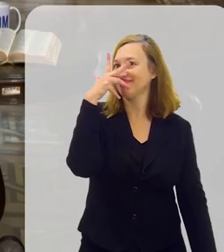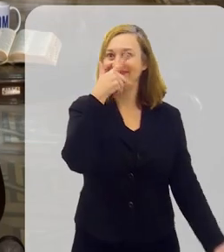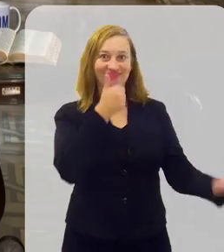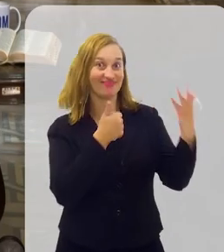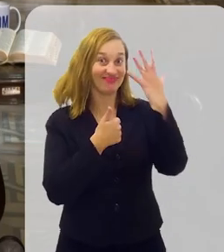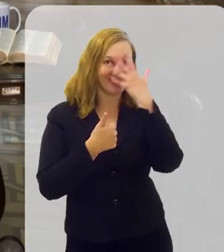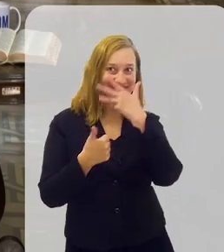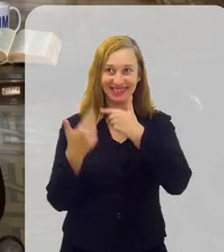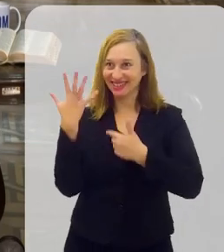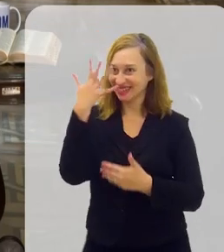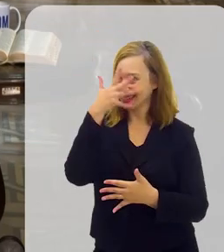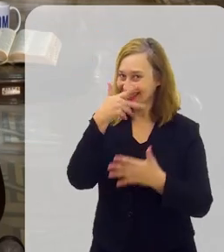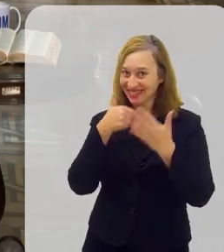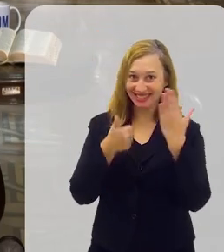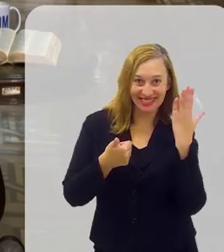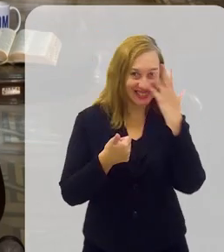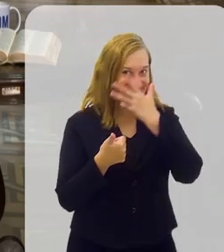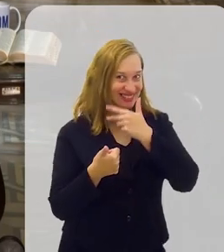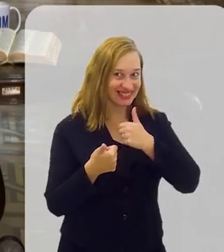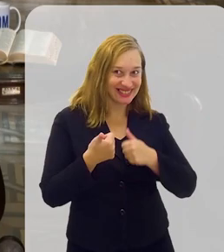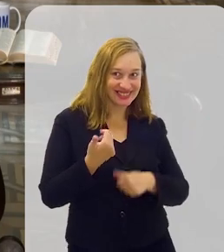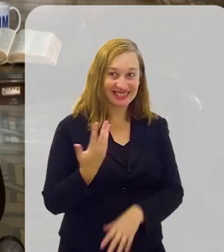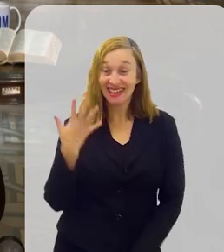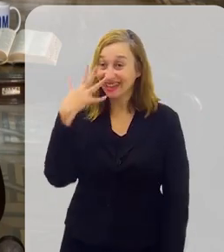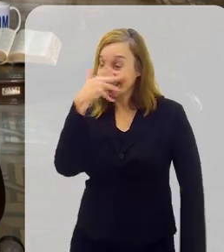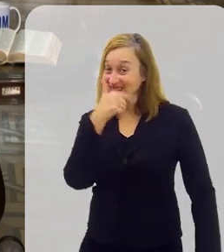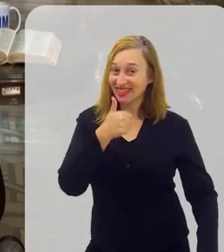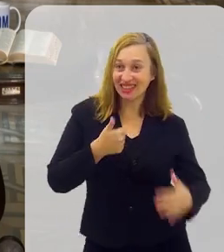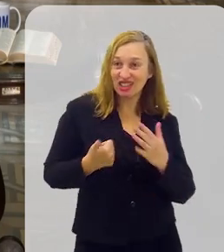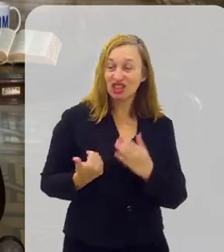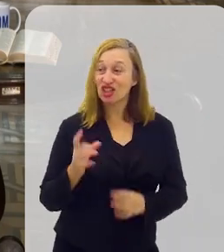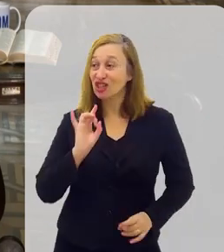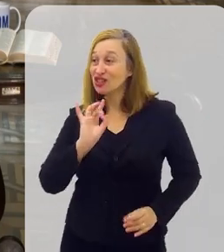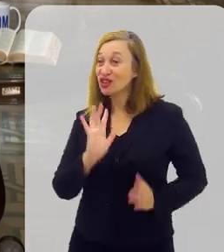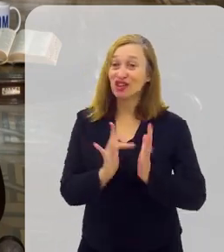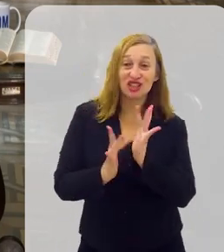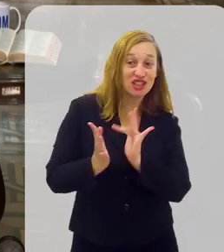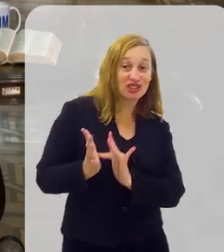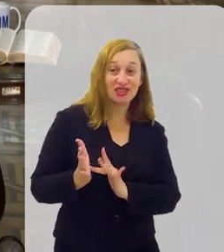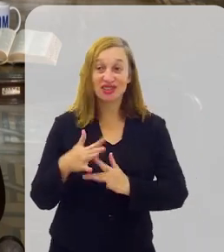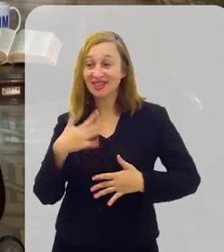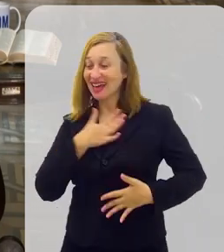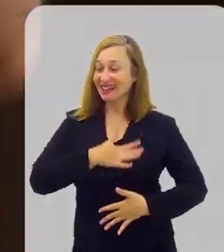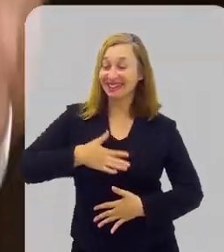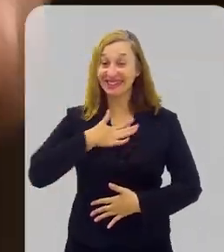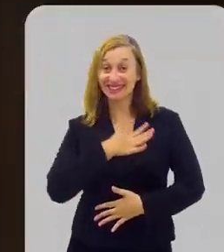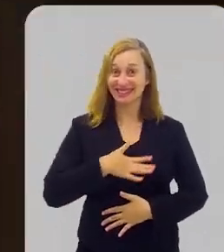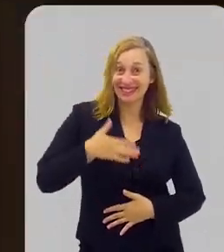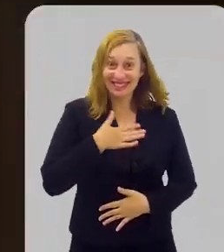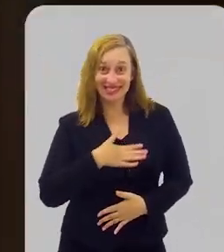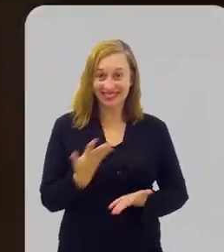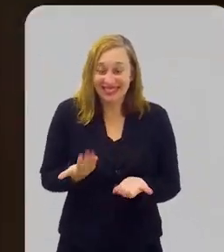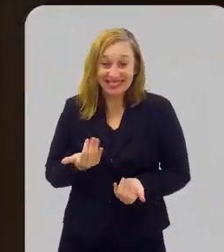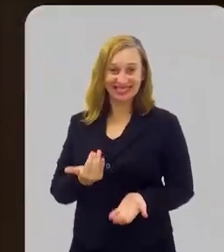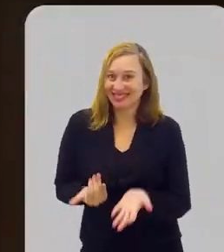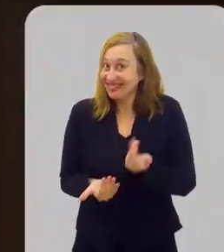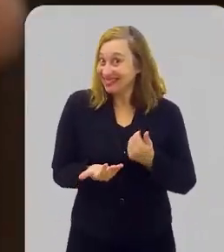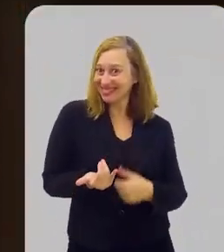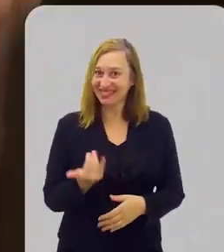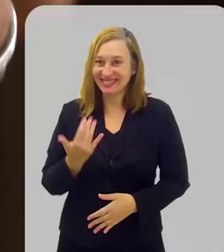Tá bonito, tá bonito, tá bonito demais. Só o amor de Jesus Cristo é quem